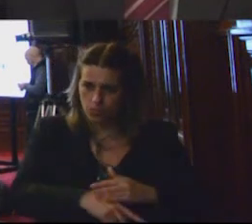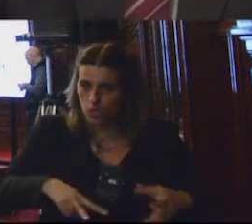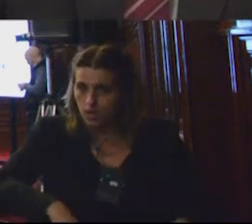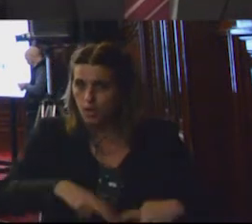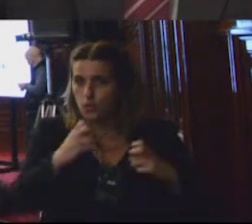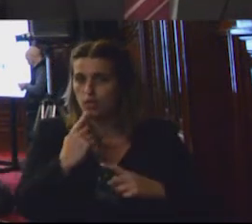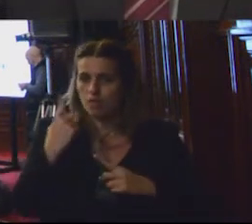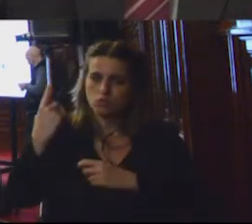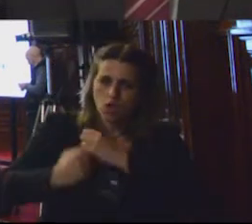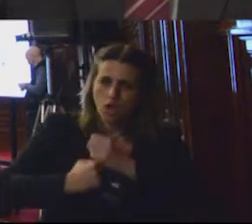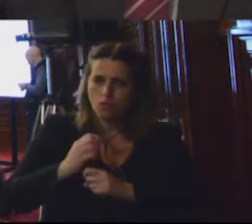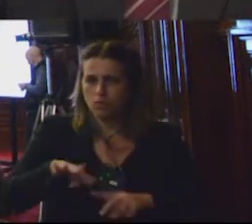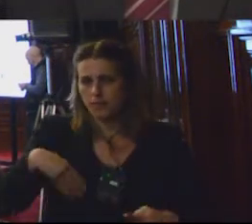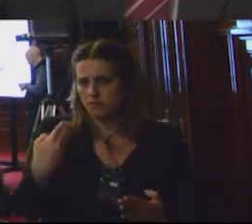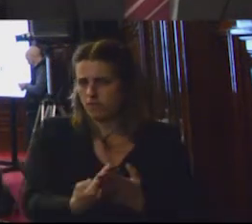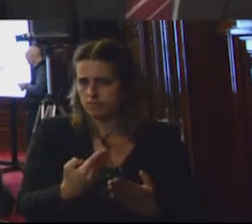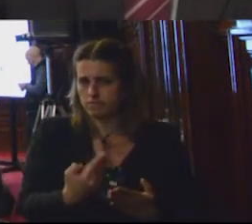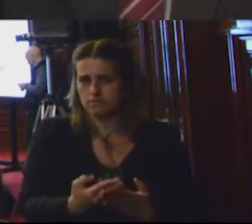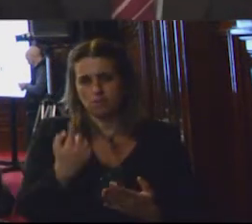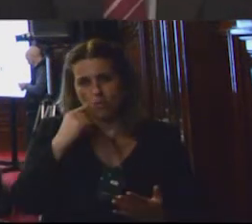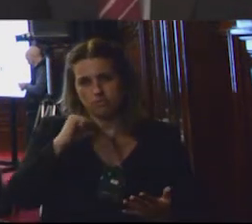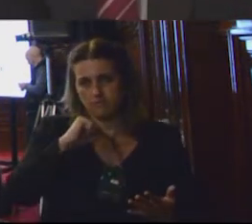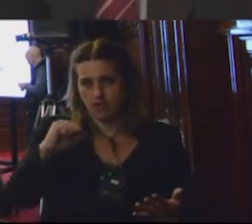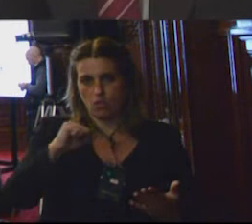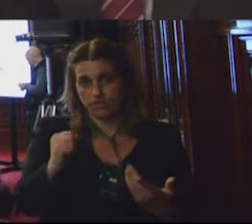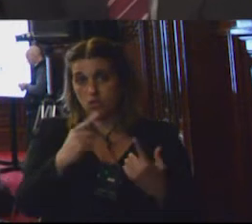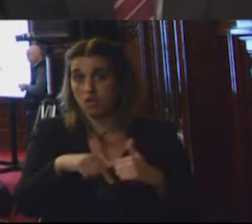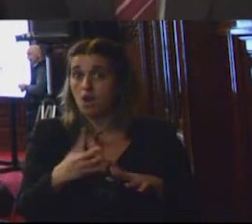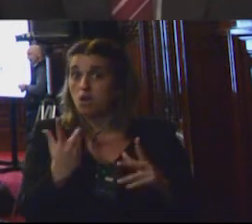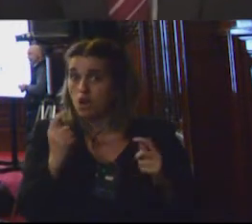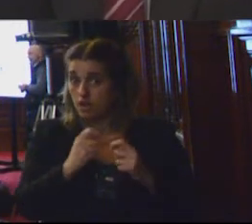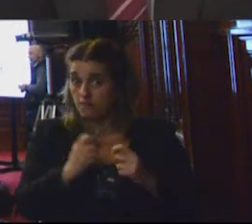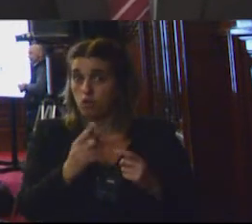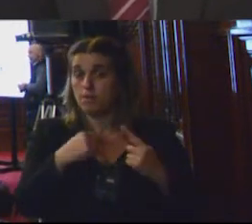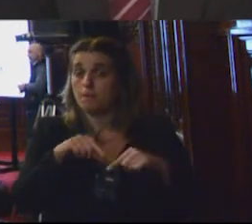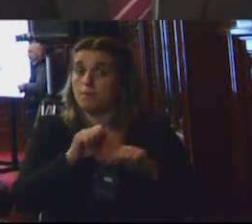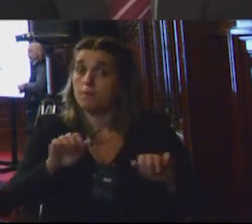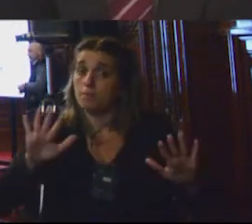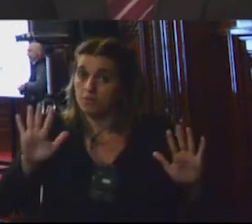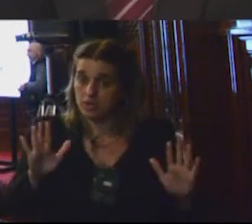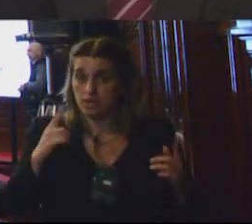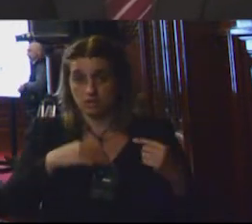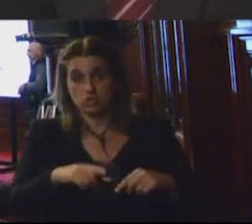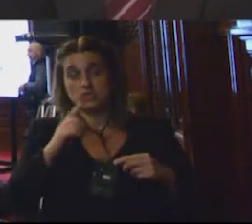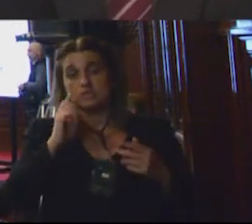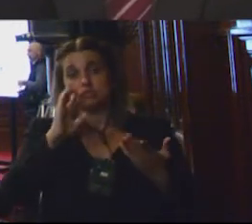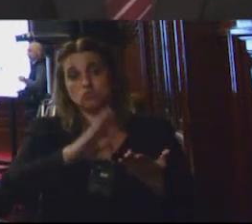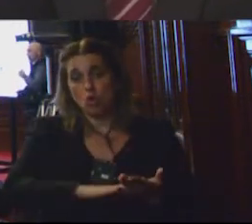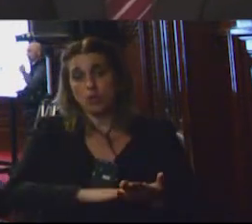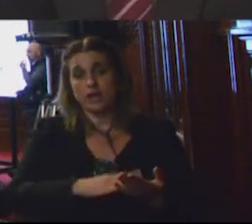por a quantidade de fraude que ocorria e agora com a reforma poderá ser alterada. Também em lo que se relaciona à contratação